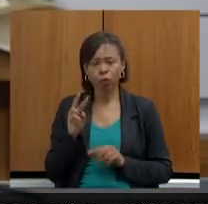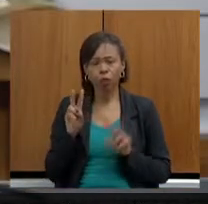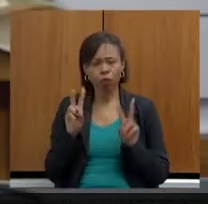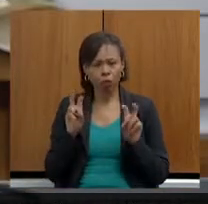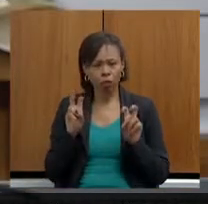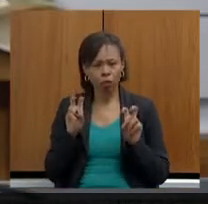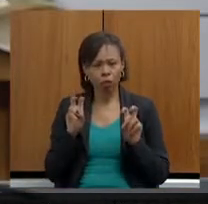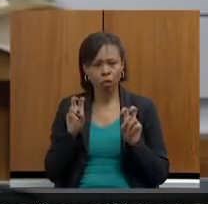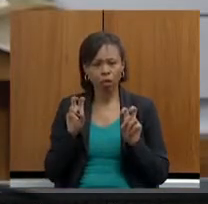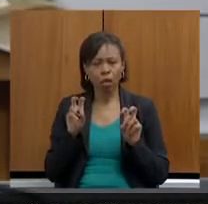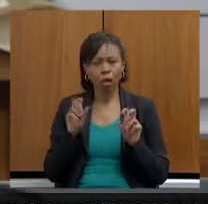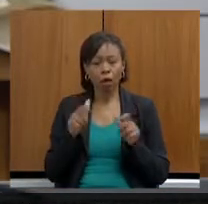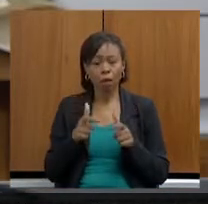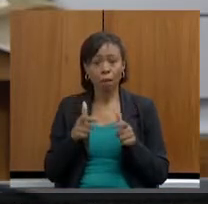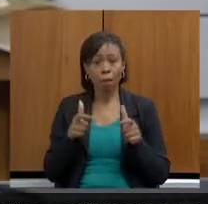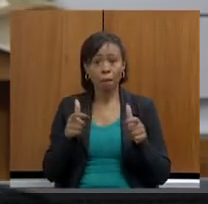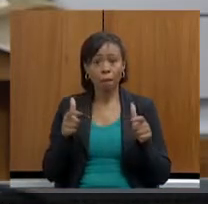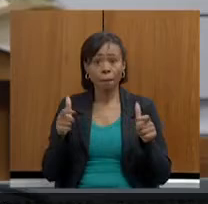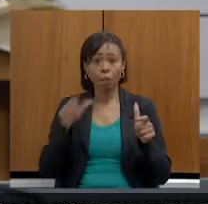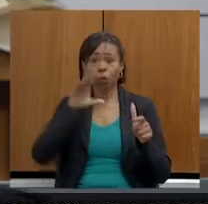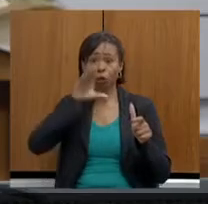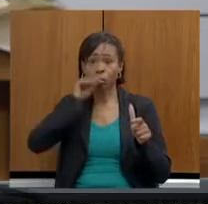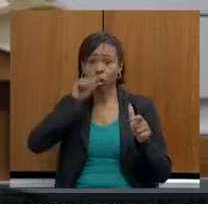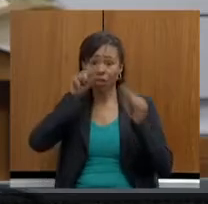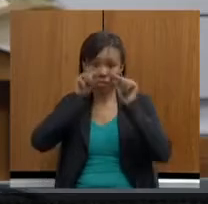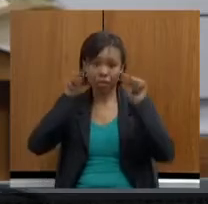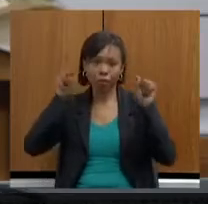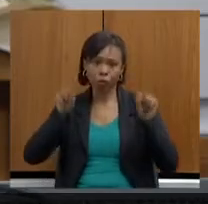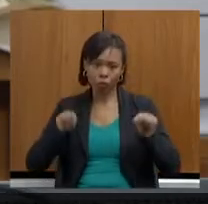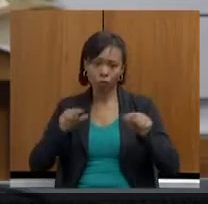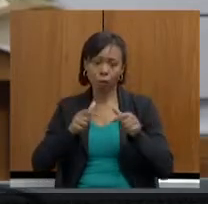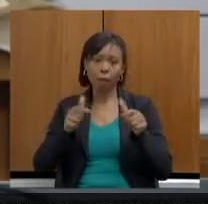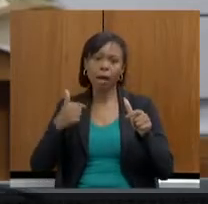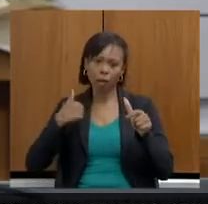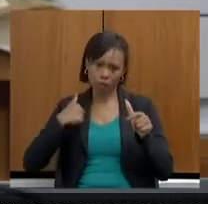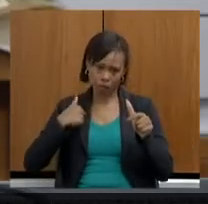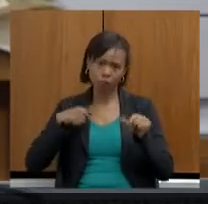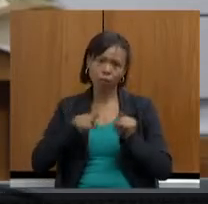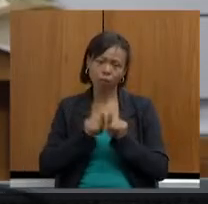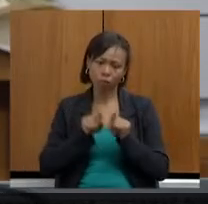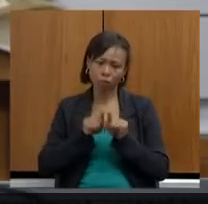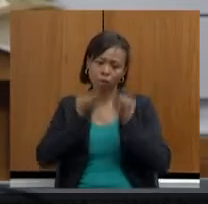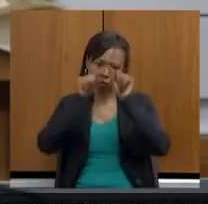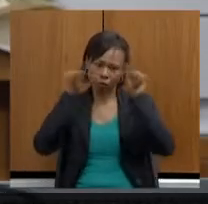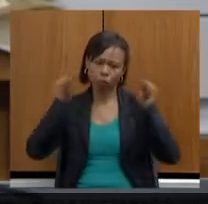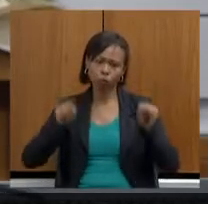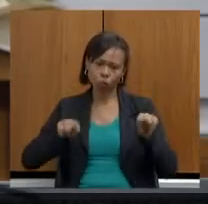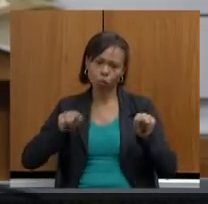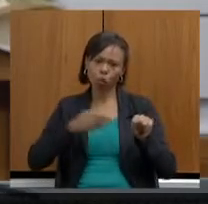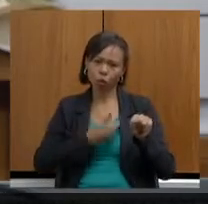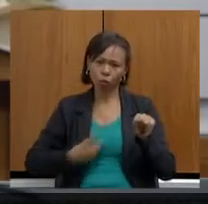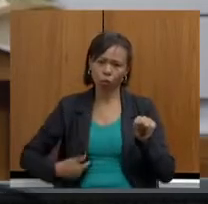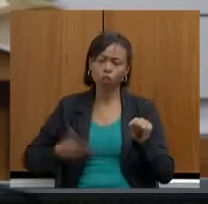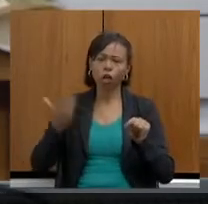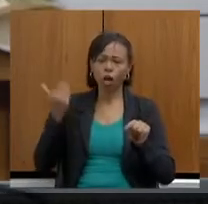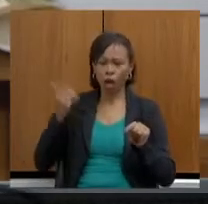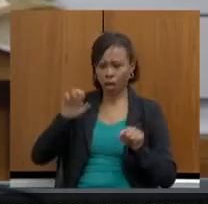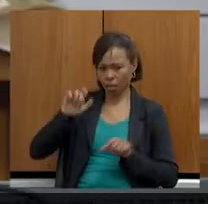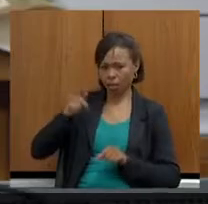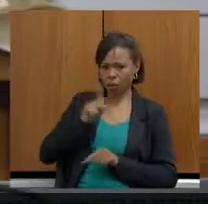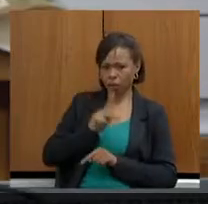de aumento de servidores É claro é muito importante eu sou servidora pública já foi professora da rede estadual de educação